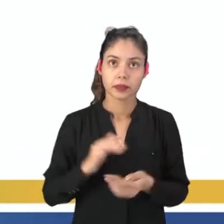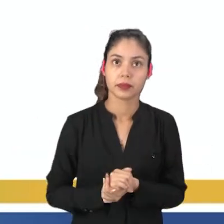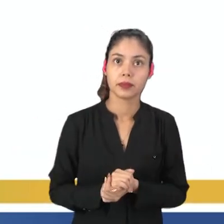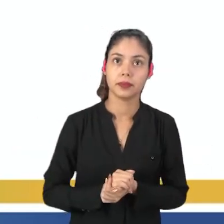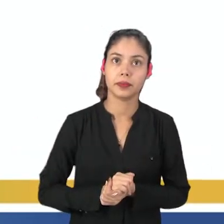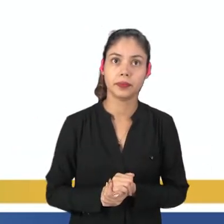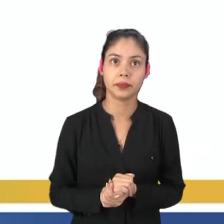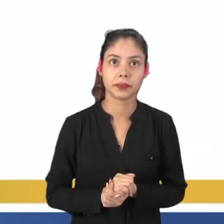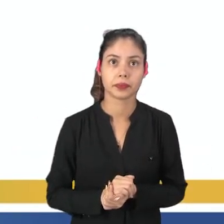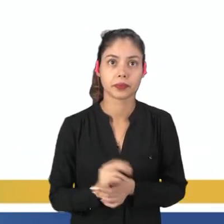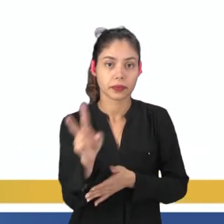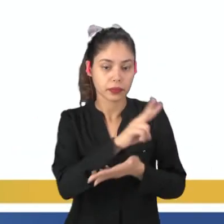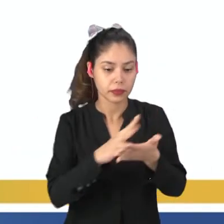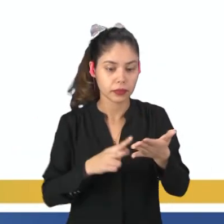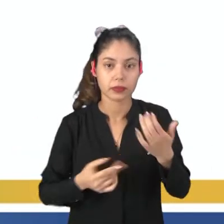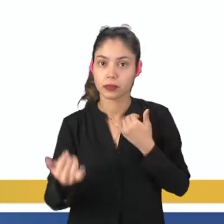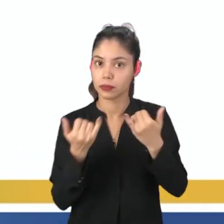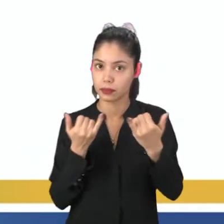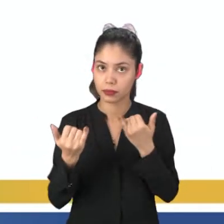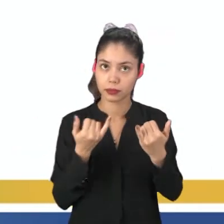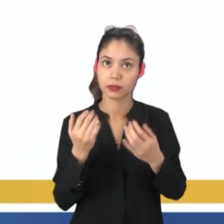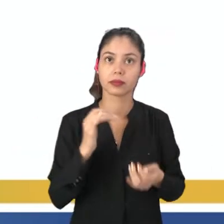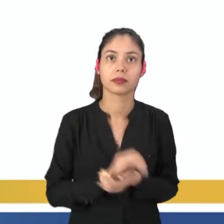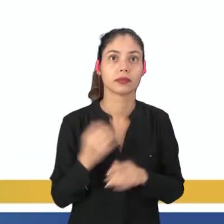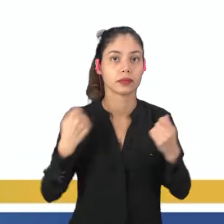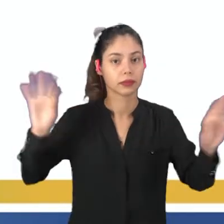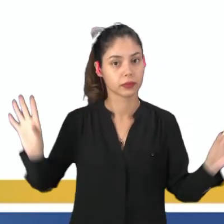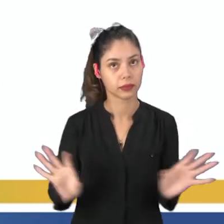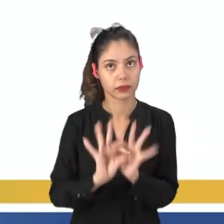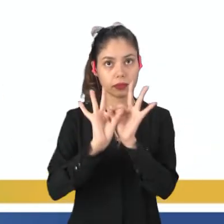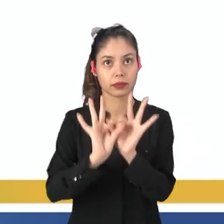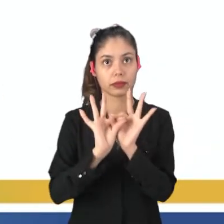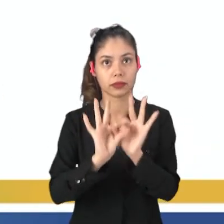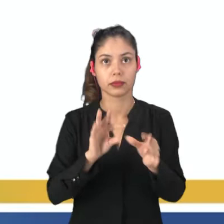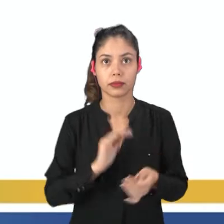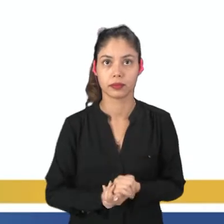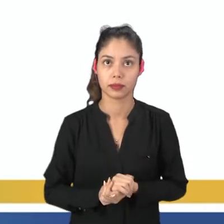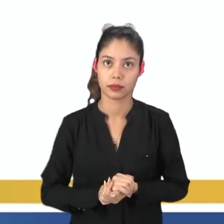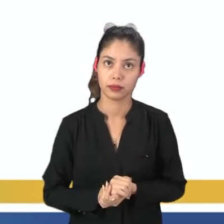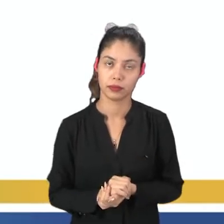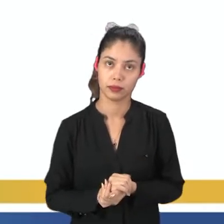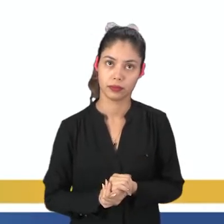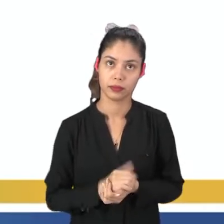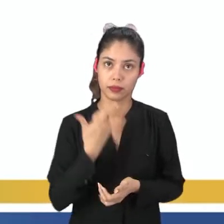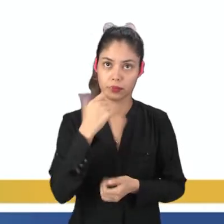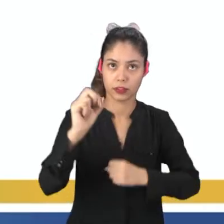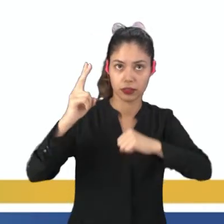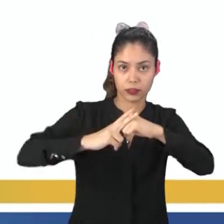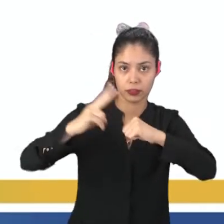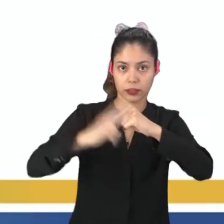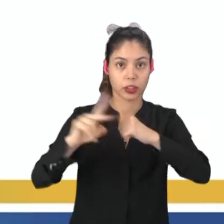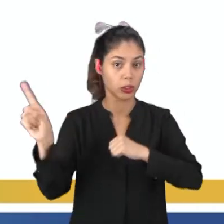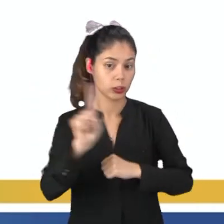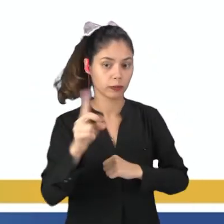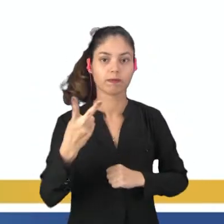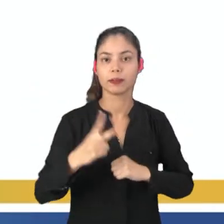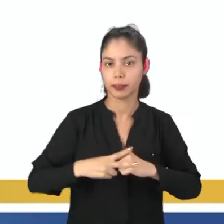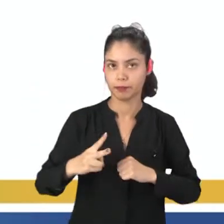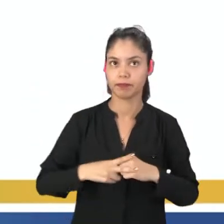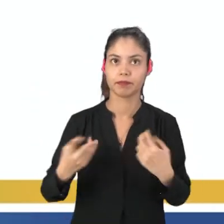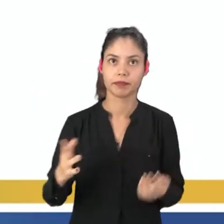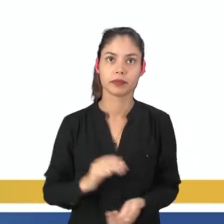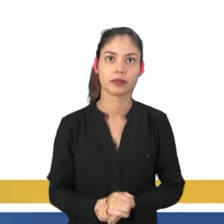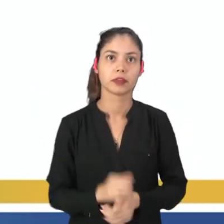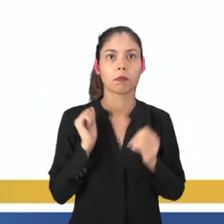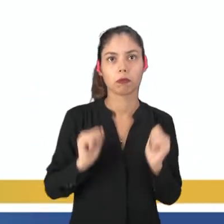para ler um anúncio é necessário fazer uma conexão entre a linguagem verbal e não verbal,